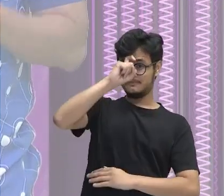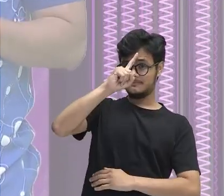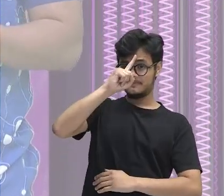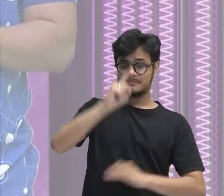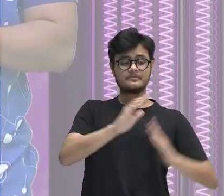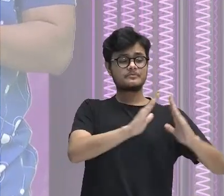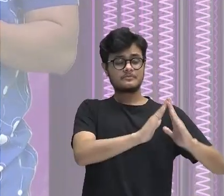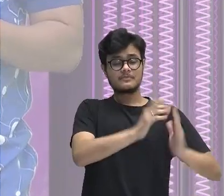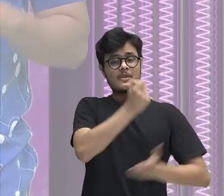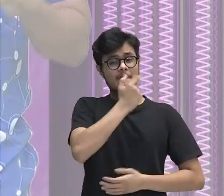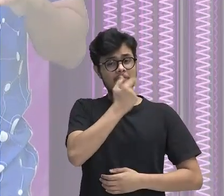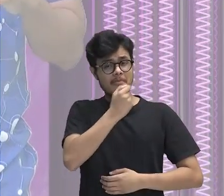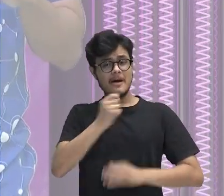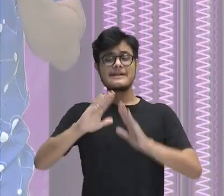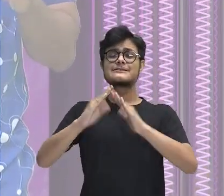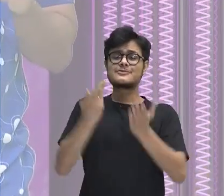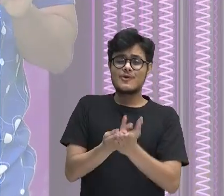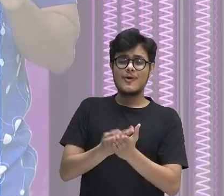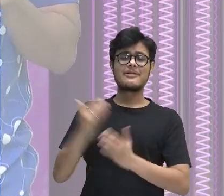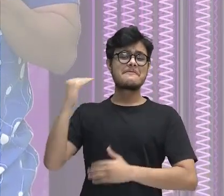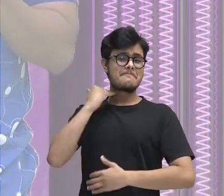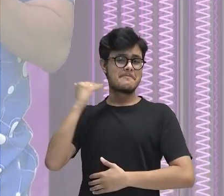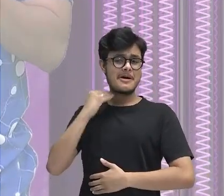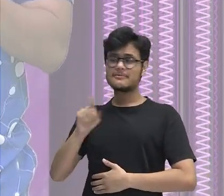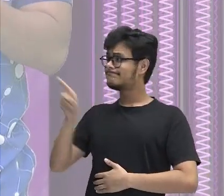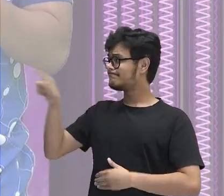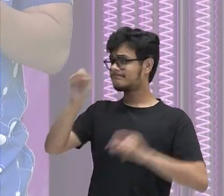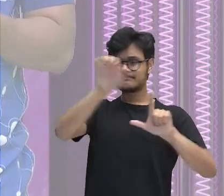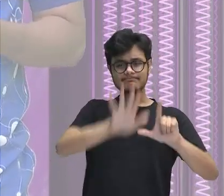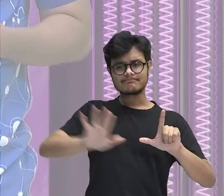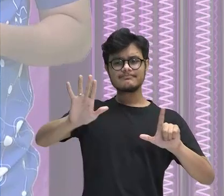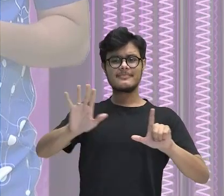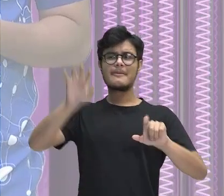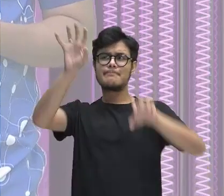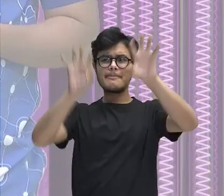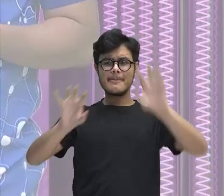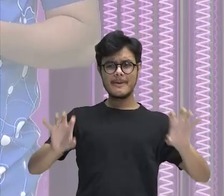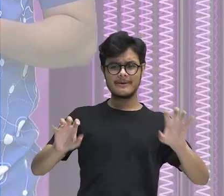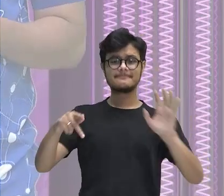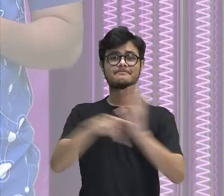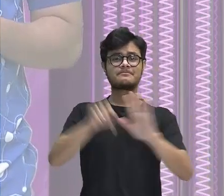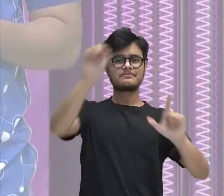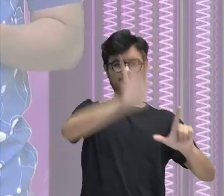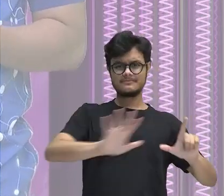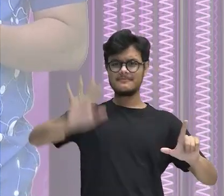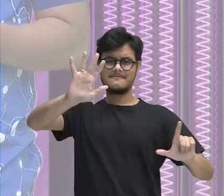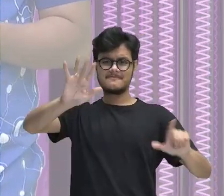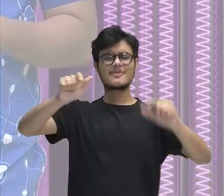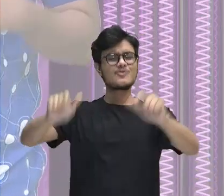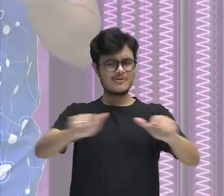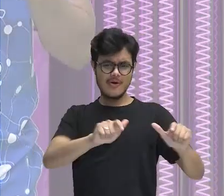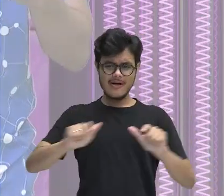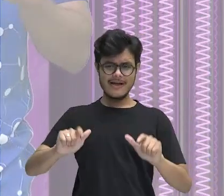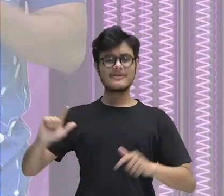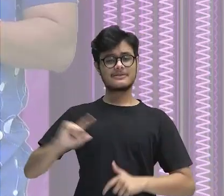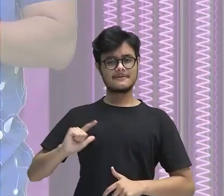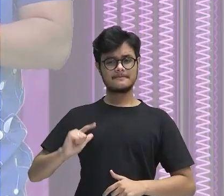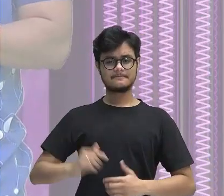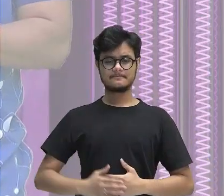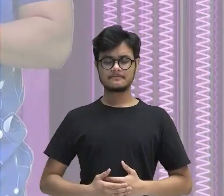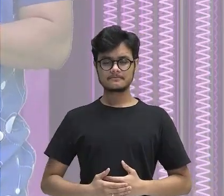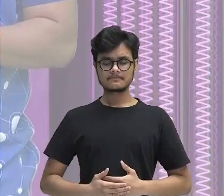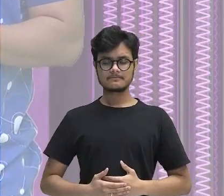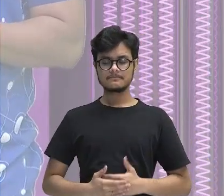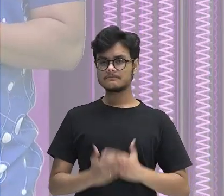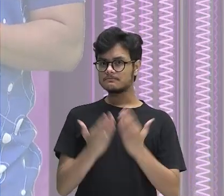farmácia, a escola e o banco, eles estão localizados em uma coordenada cartesiana, certo? E